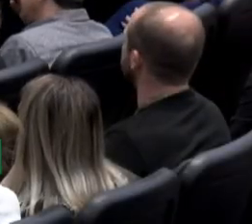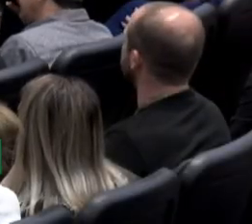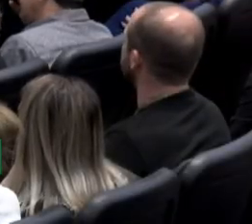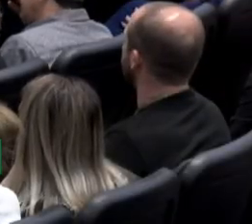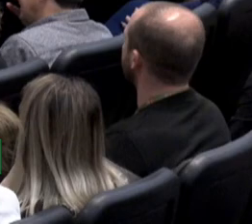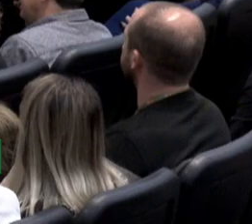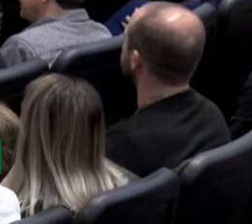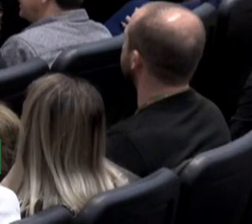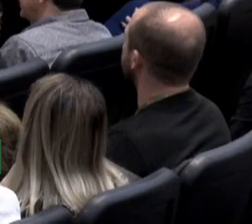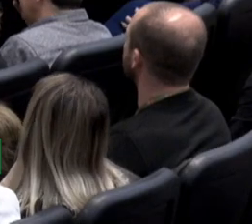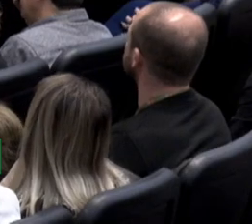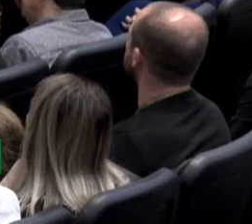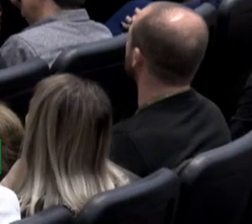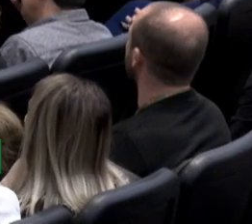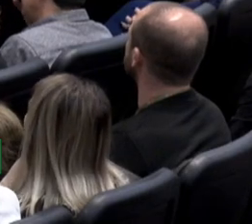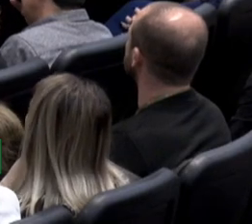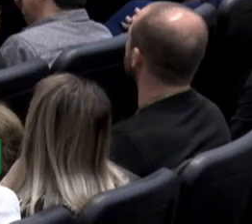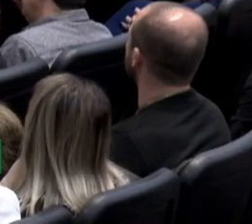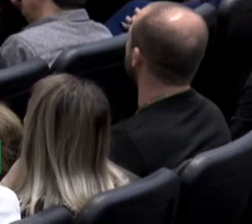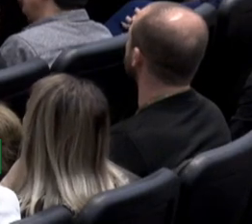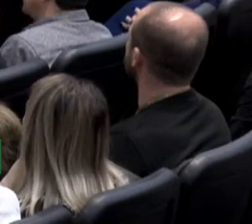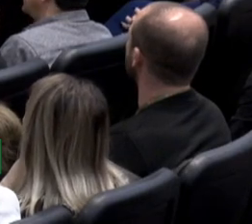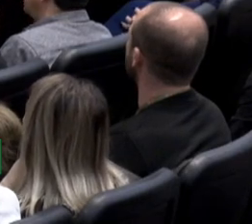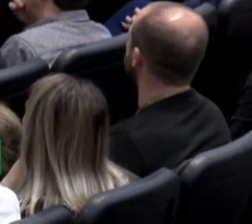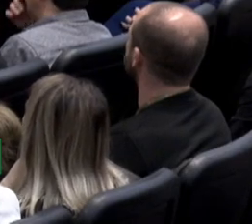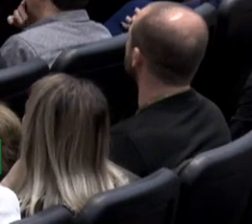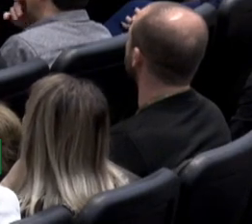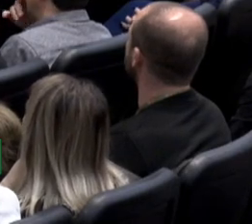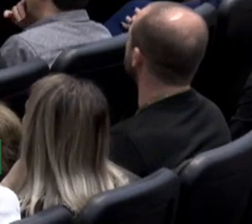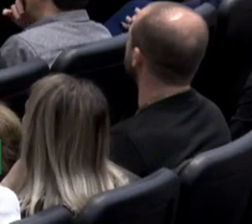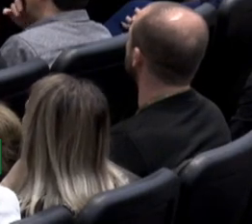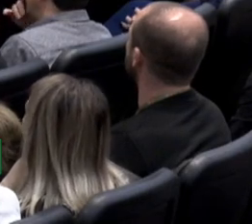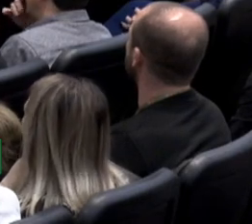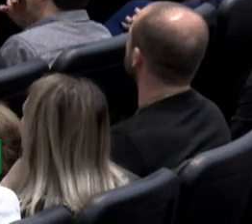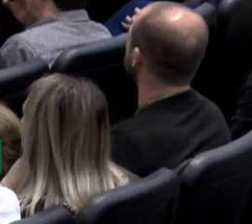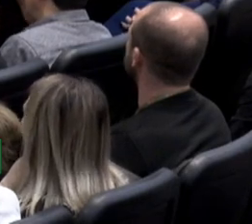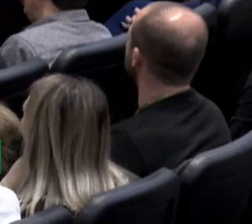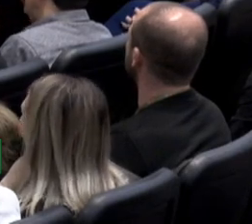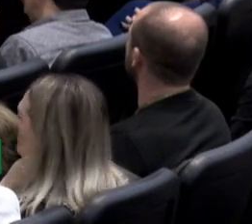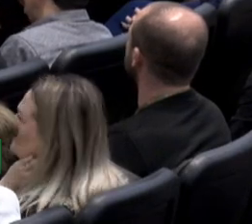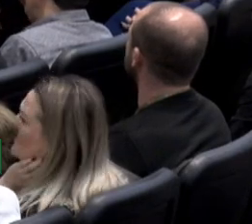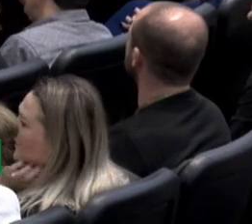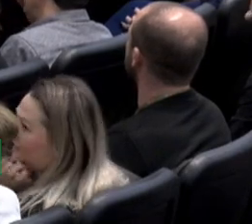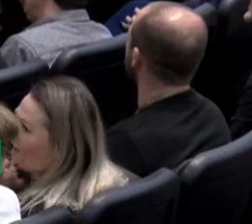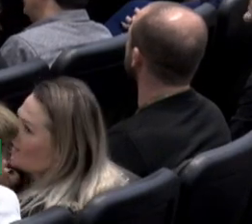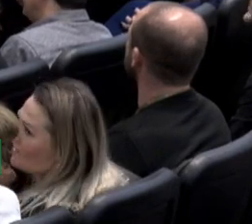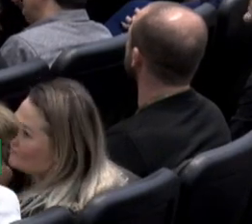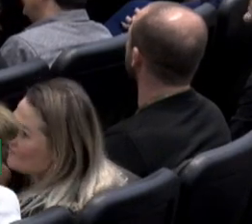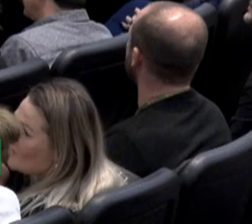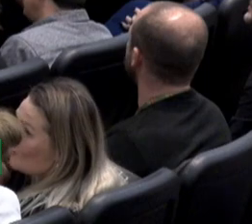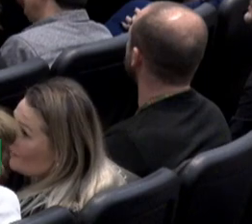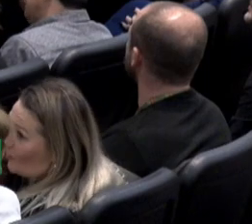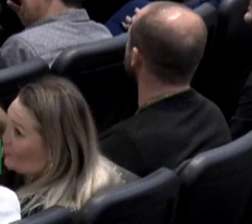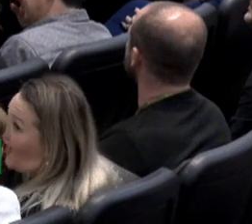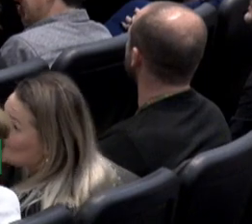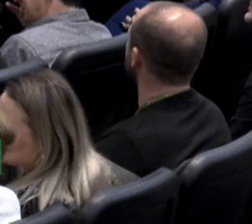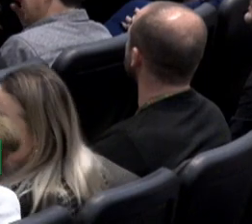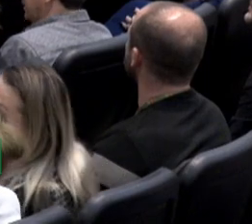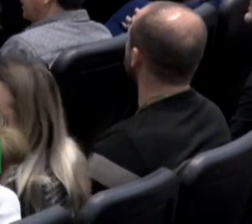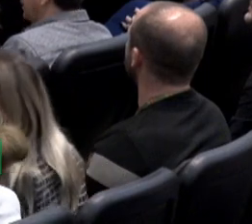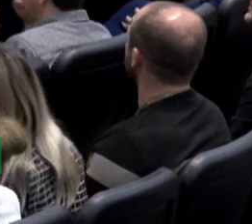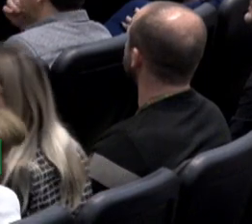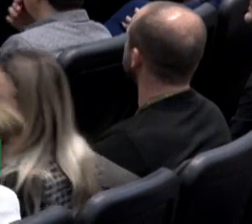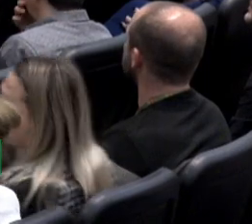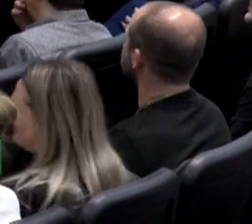maré vai, a maré vem. A tartaruga se escapou. A maré vai. O que é que